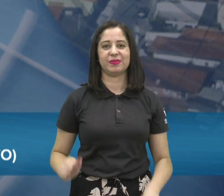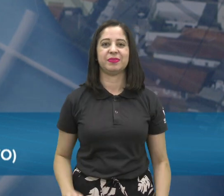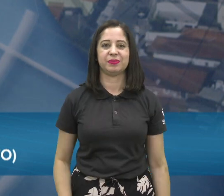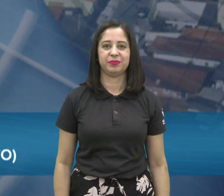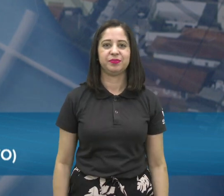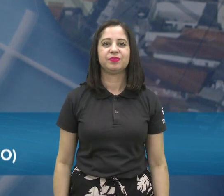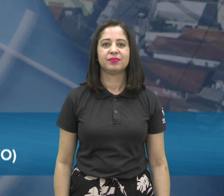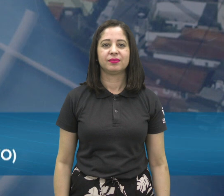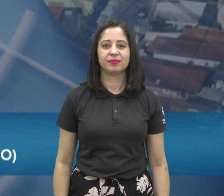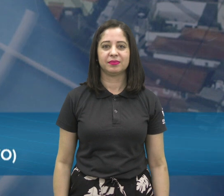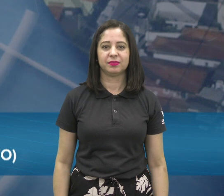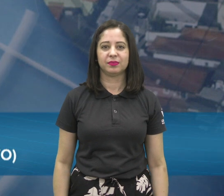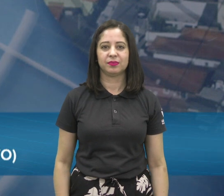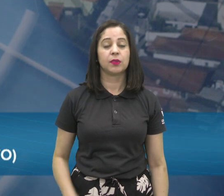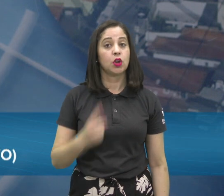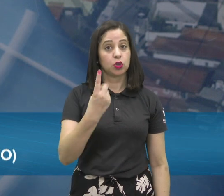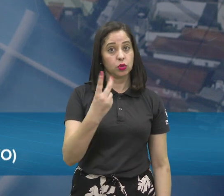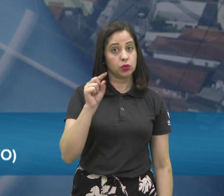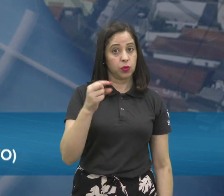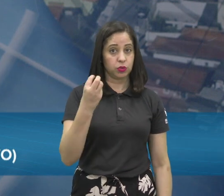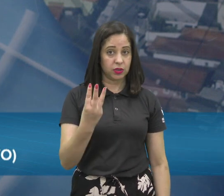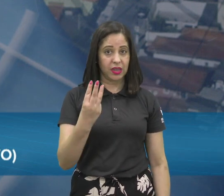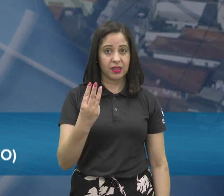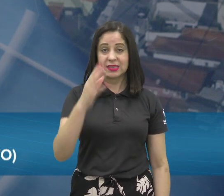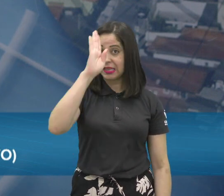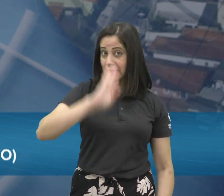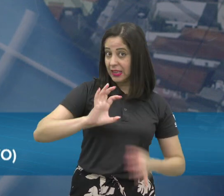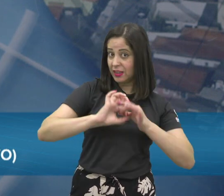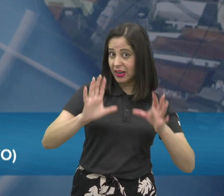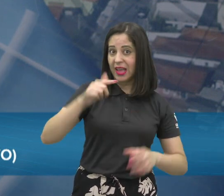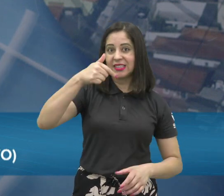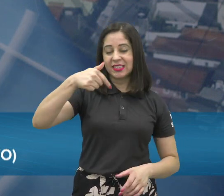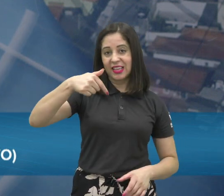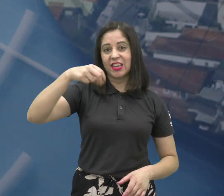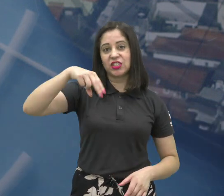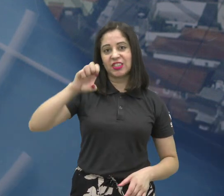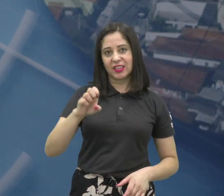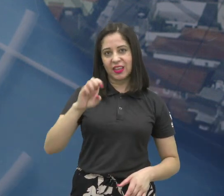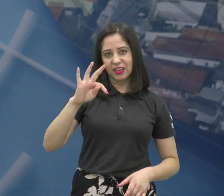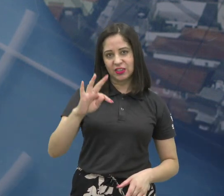youtube.com/tvcâmara-sjc, além dos canais 12.3, 7 da NET e 9 da Vivo. A gente fica por aqui,